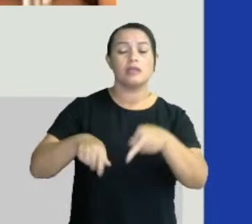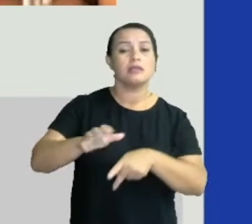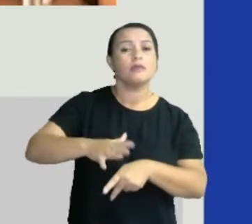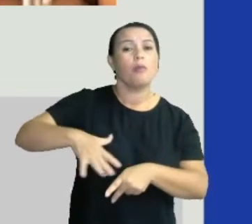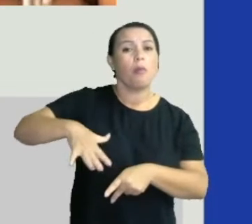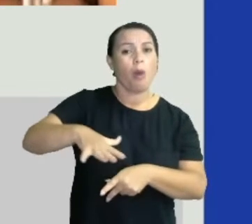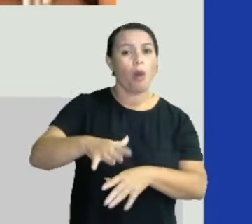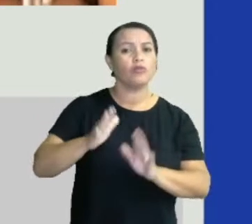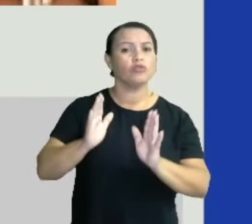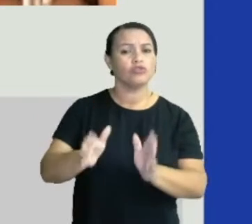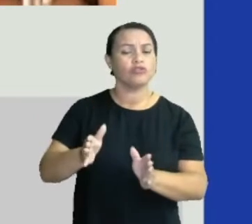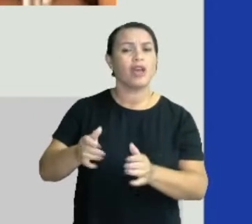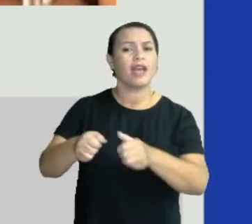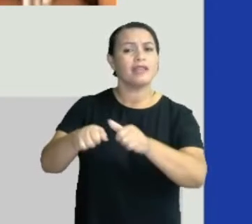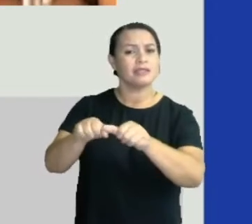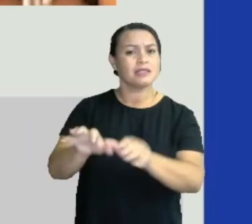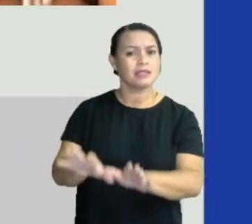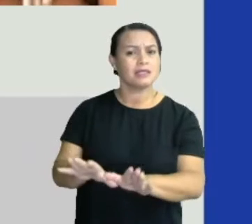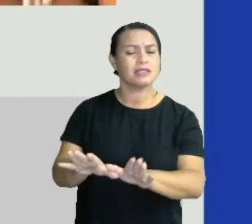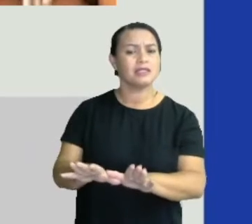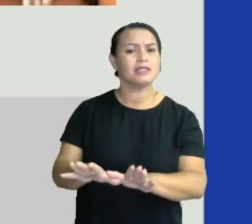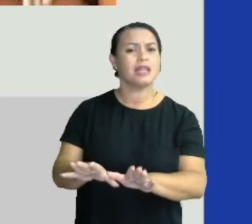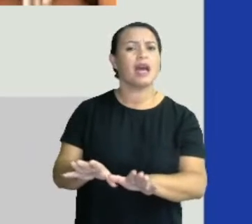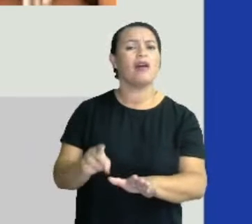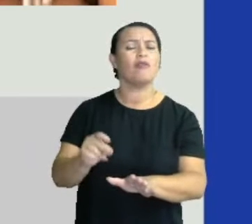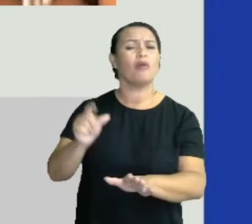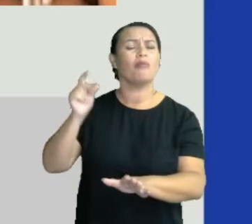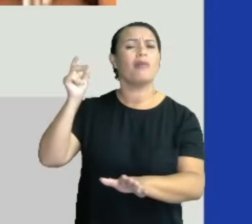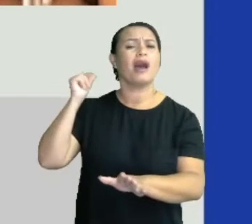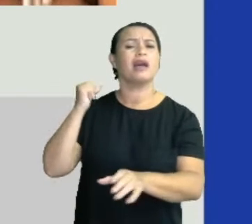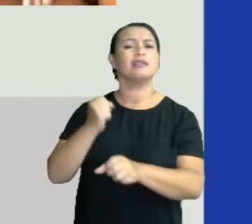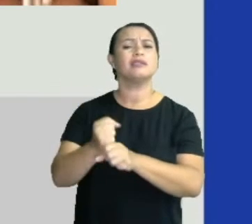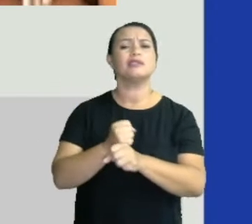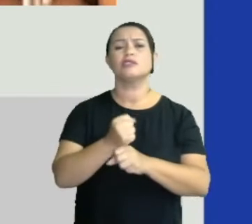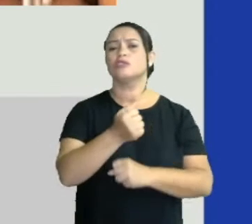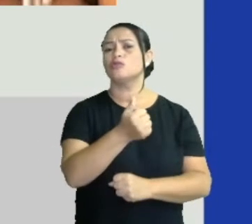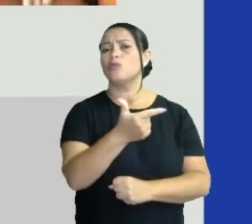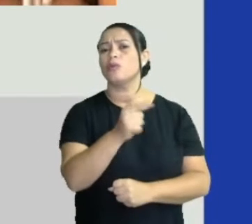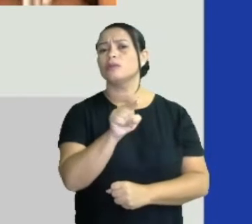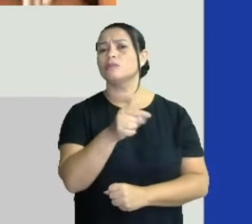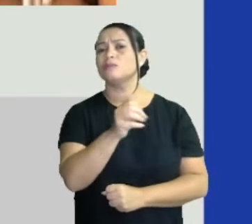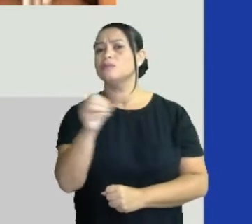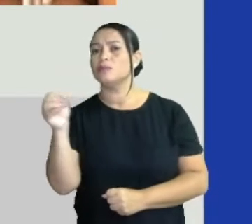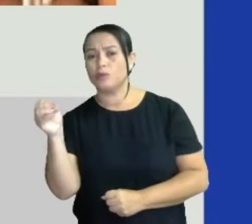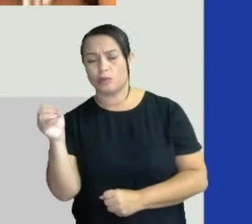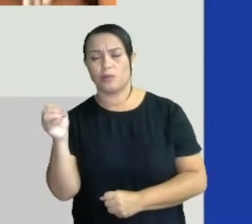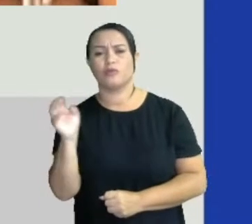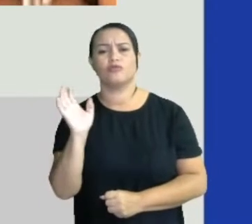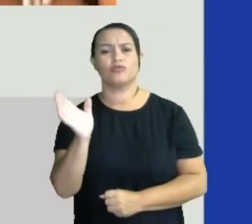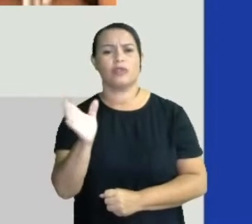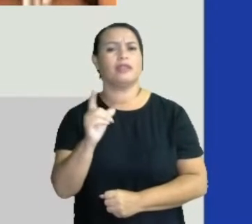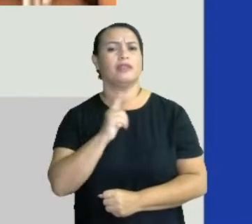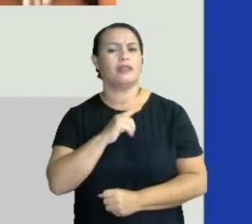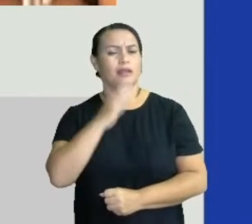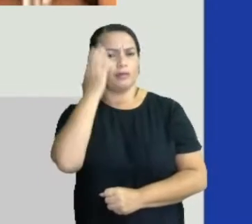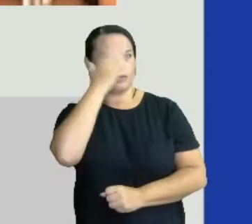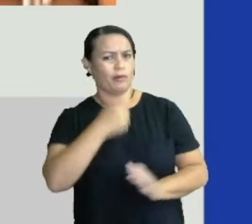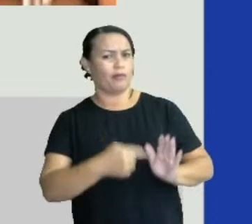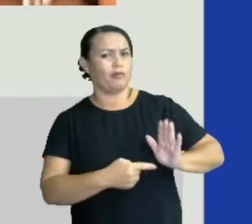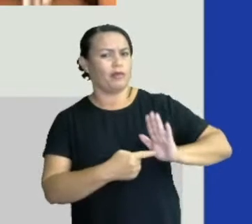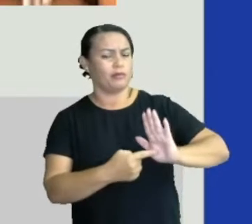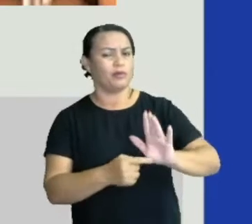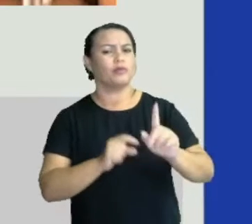que estão ocupando o espaço territorial há mais de 12 mil anos que se tem registro,